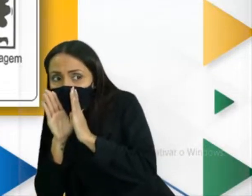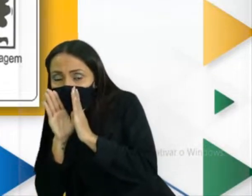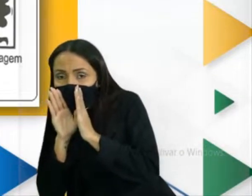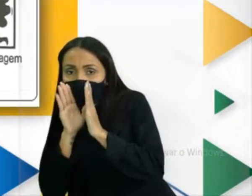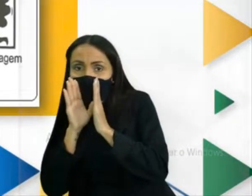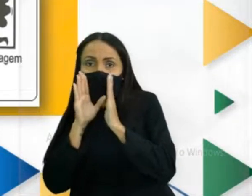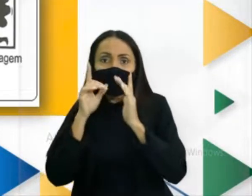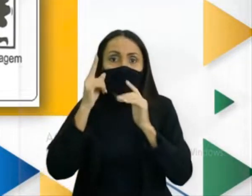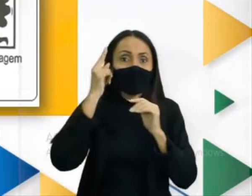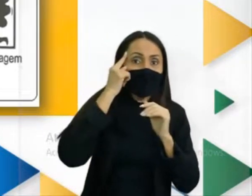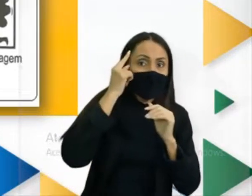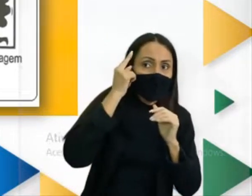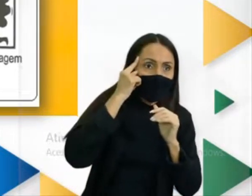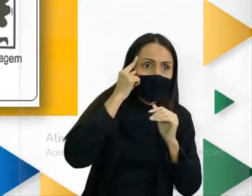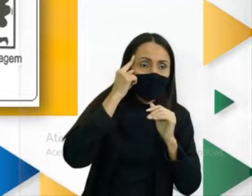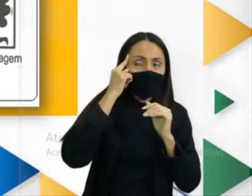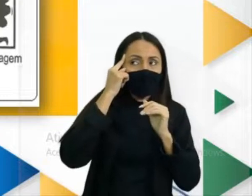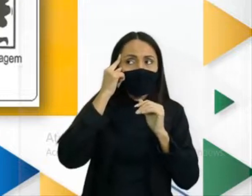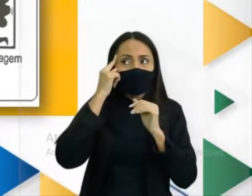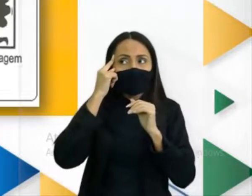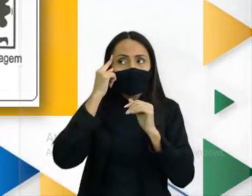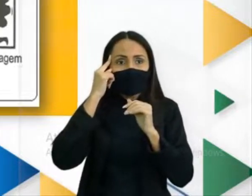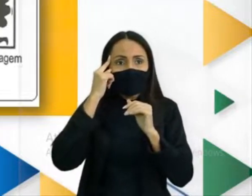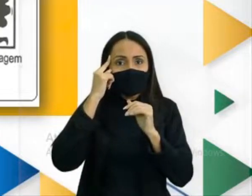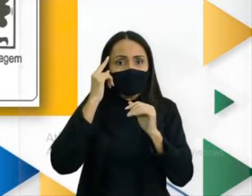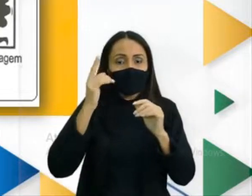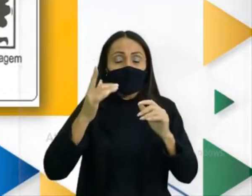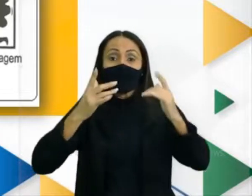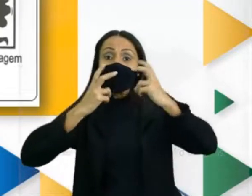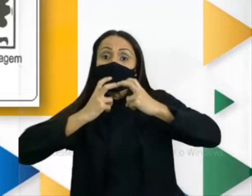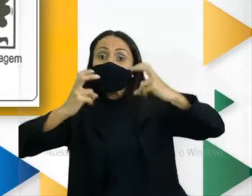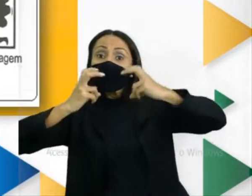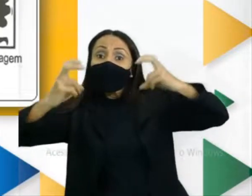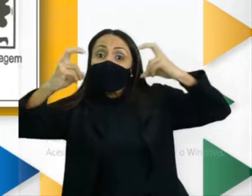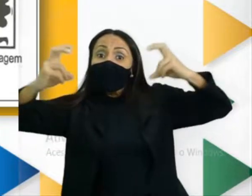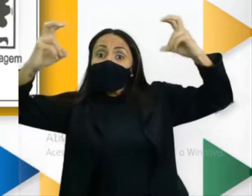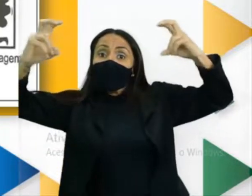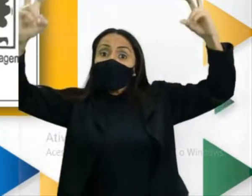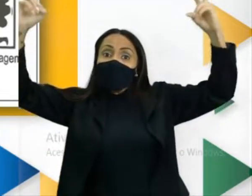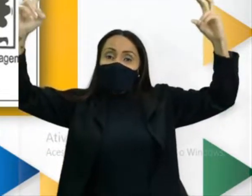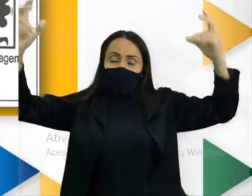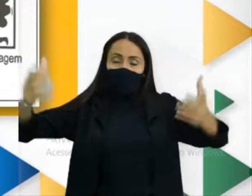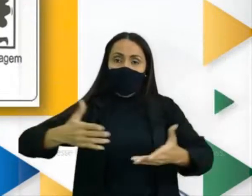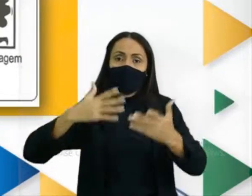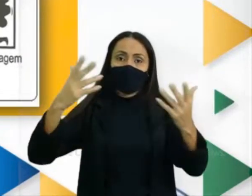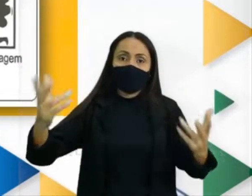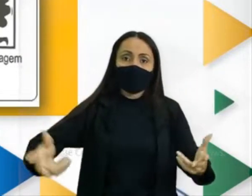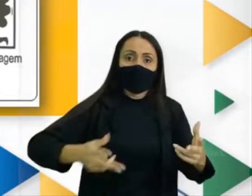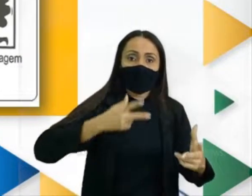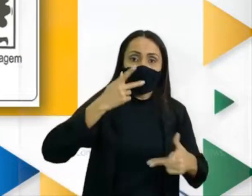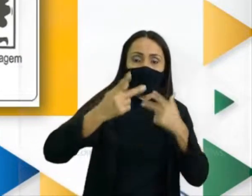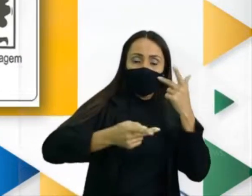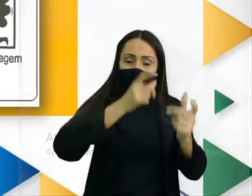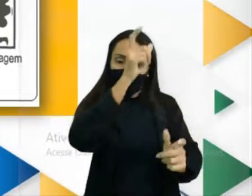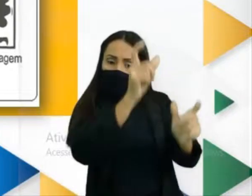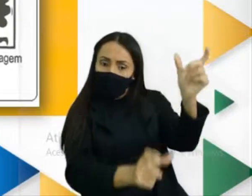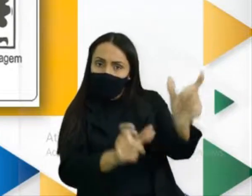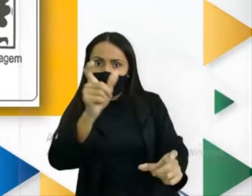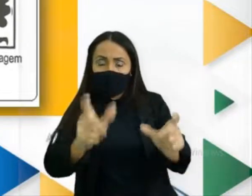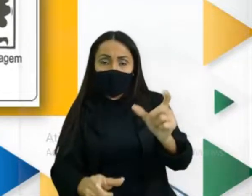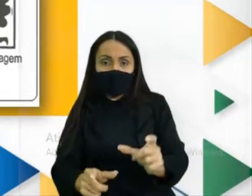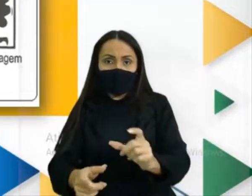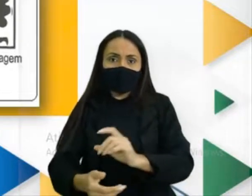o pensamento, o grito, a fala de outras